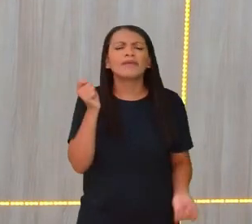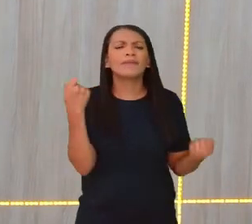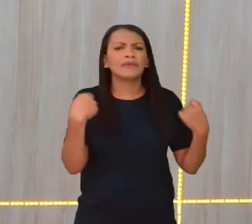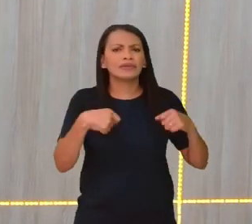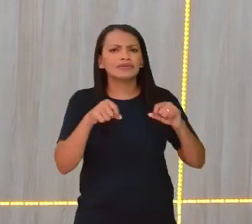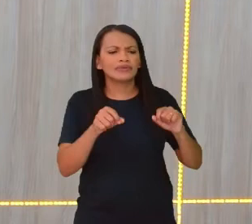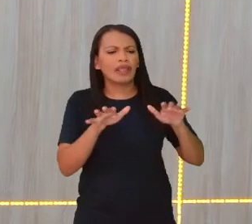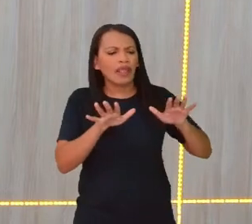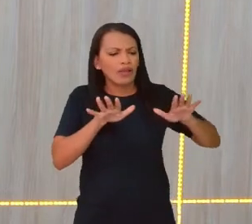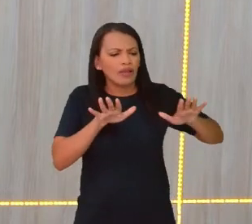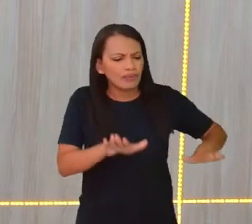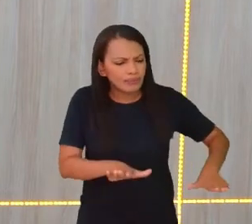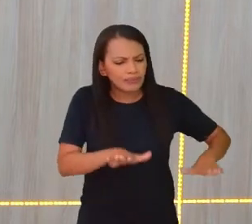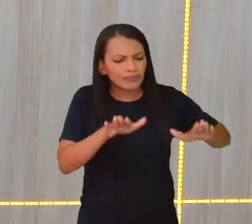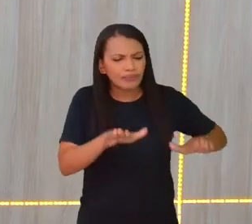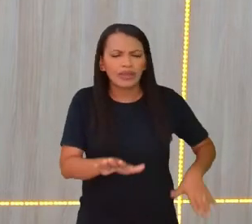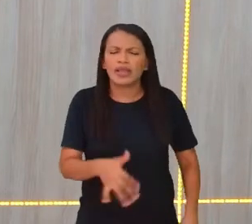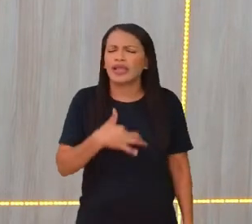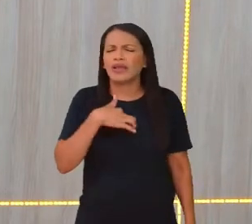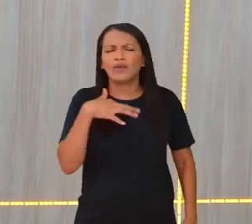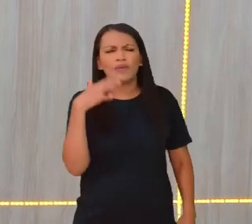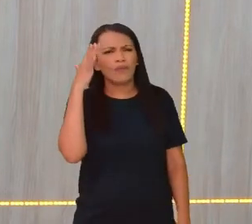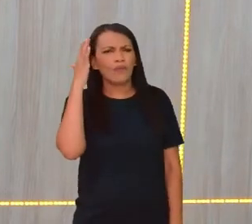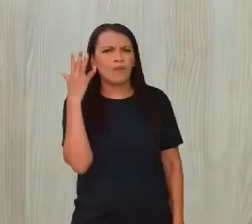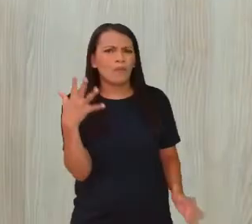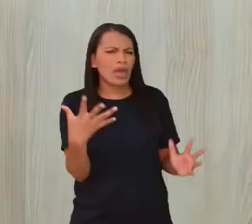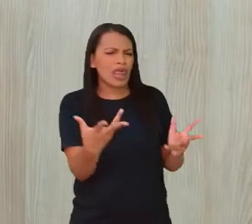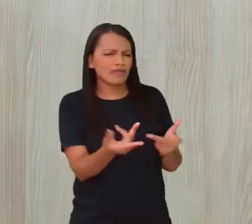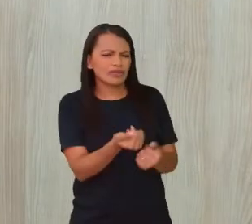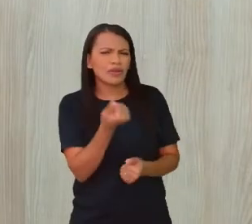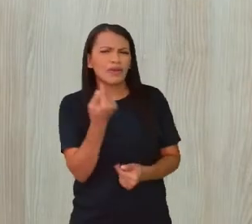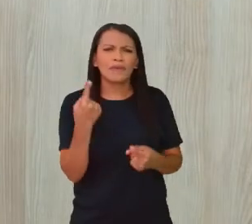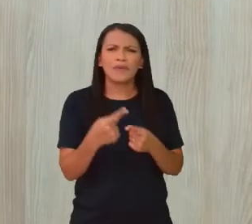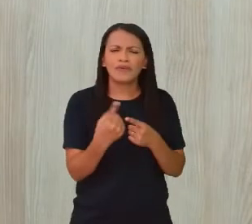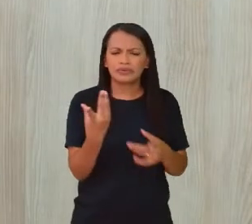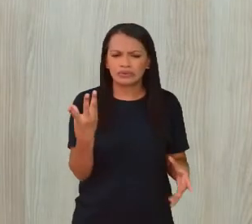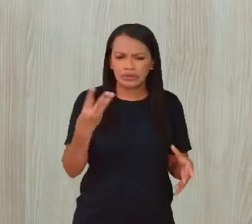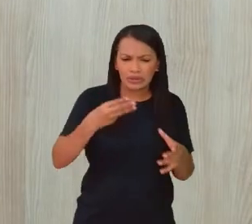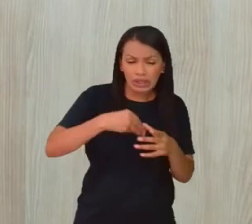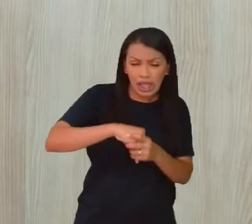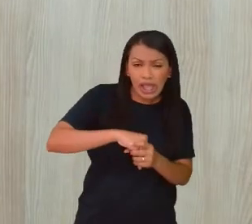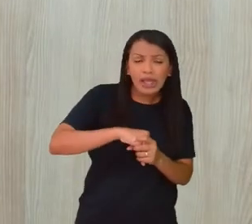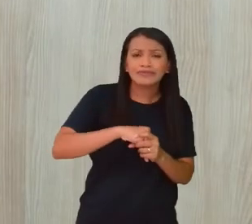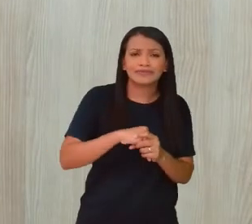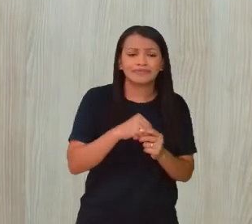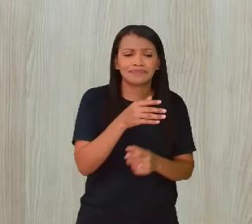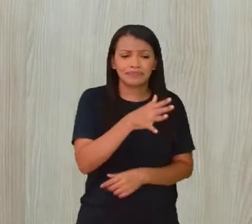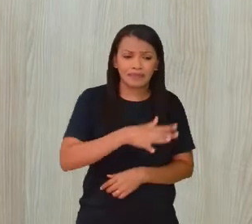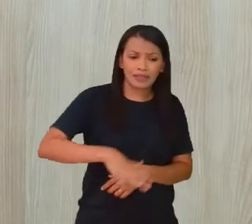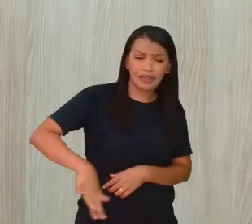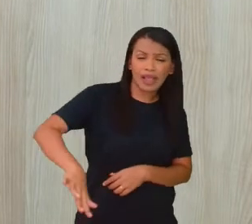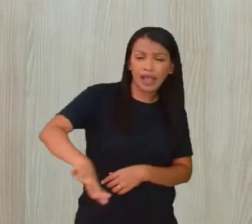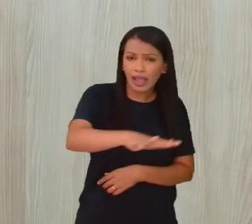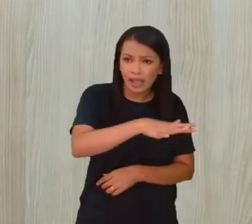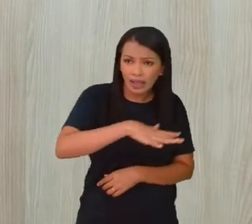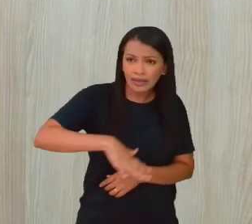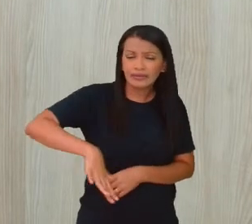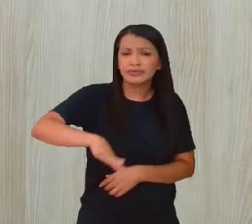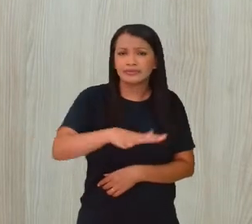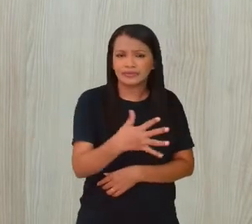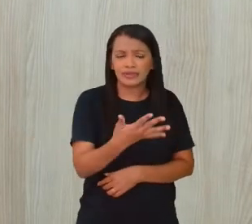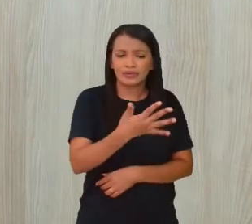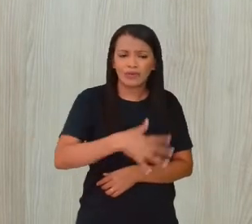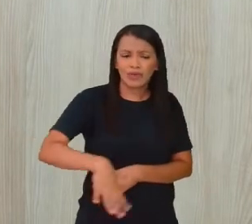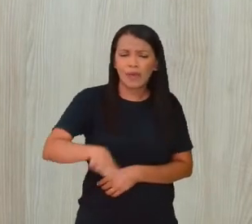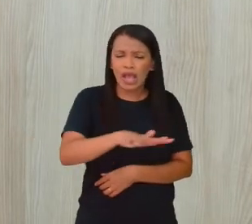para o planeta, não é? Porque Exatamente. se você faz isso dentro da sua área de não é